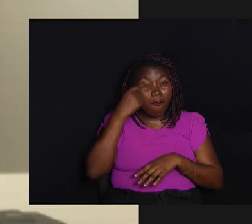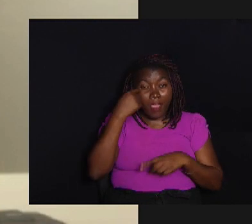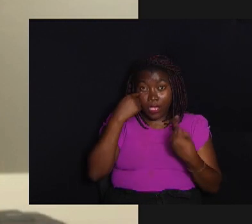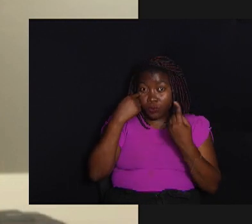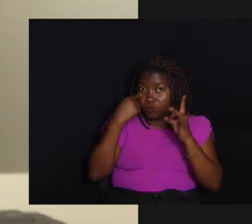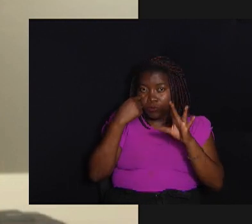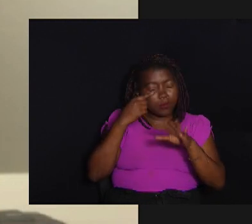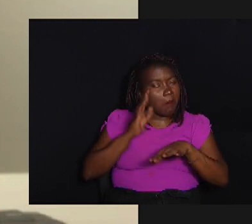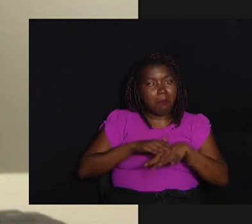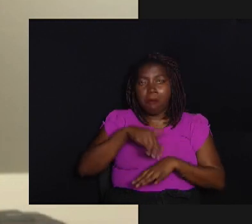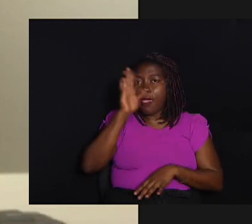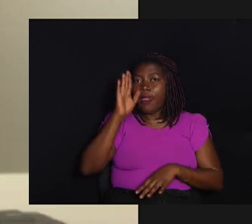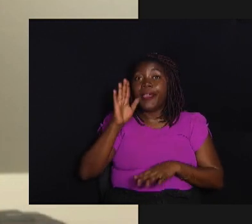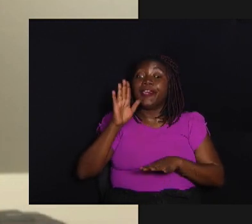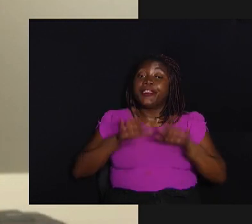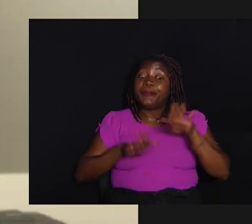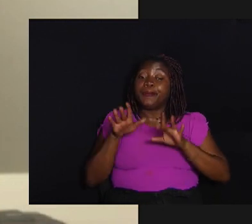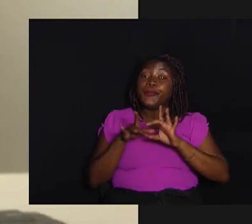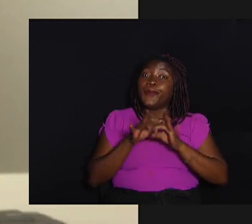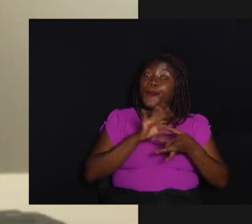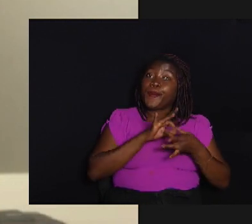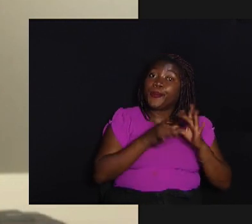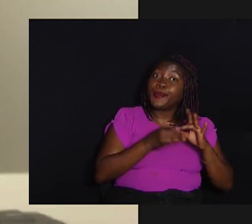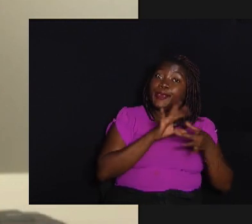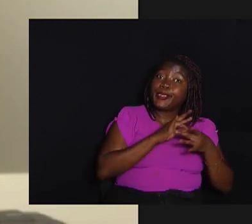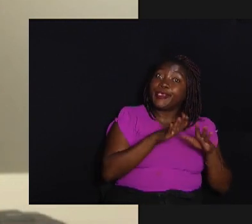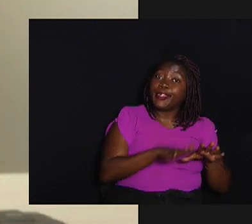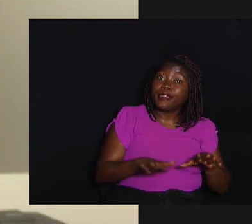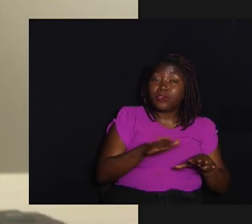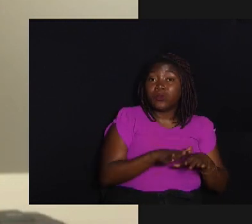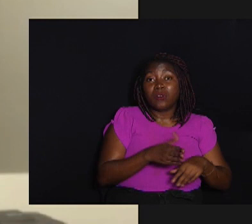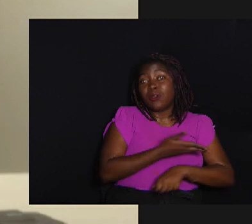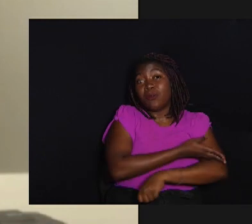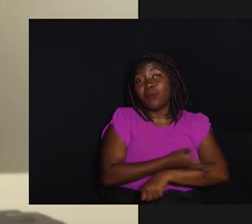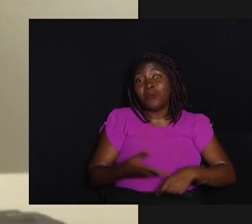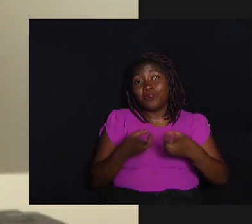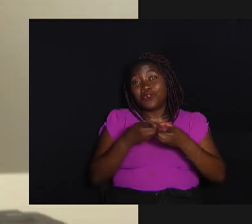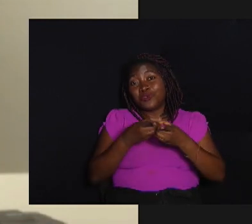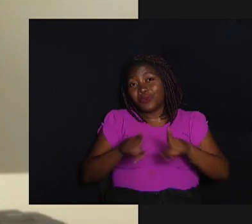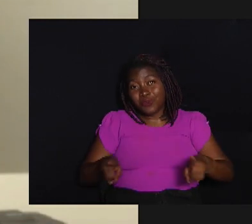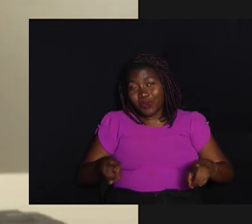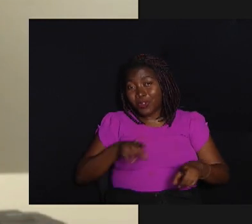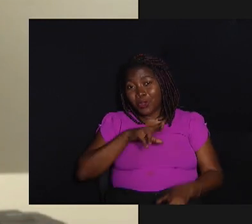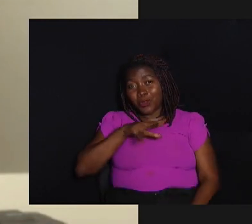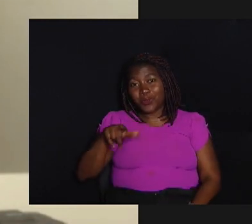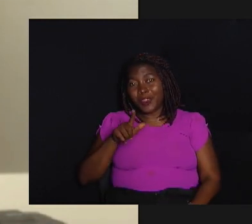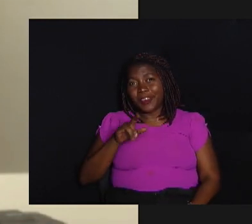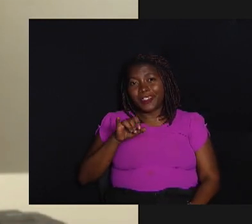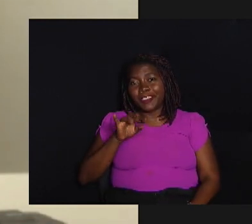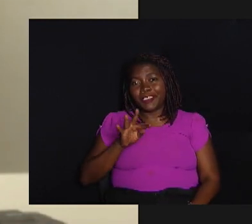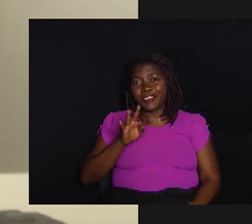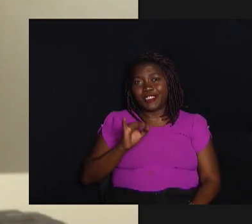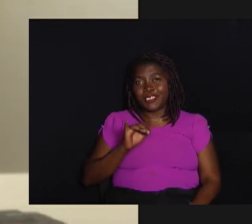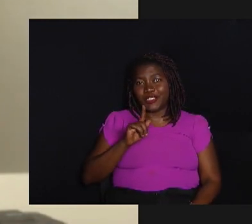buscando, a depender do contexto que essas pessoas estão inseridas. É muito comum divórcios que não são litigiosos, que as partes